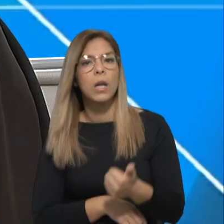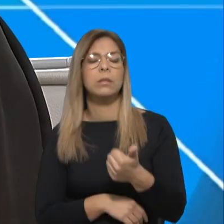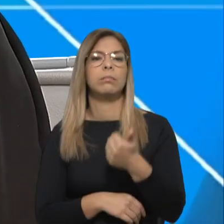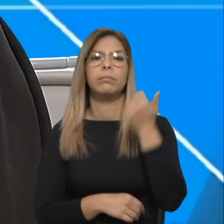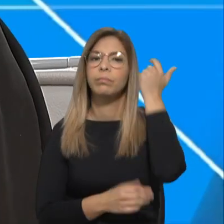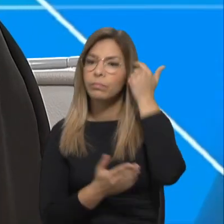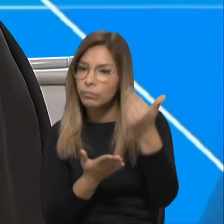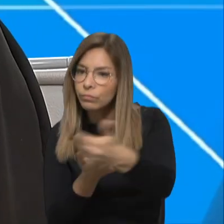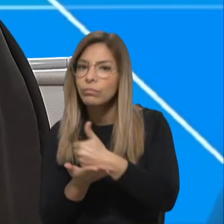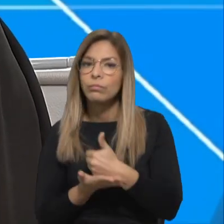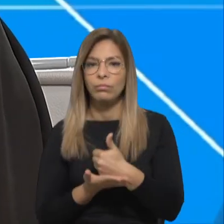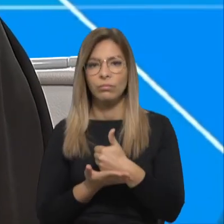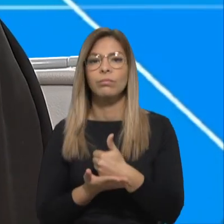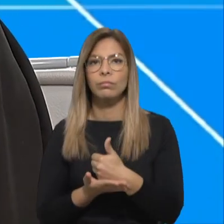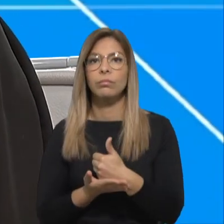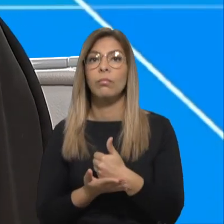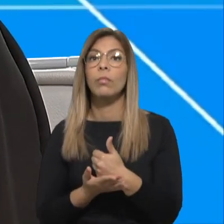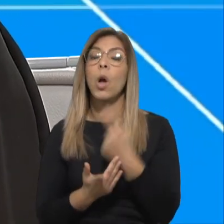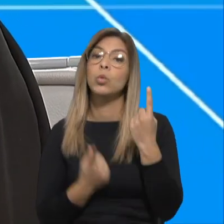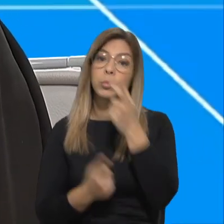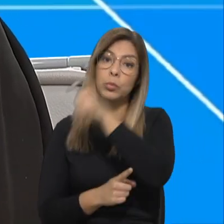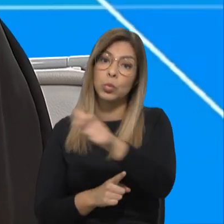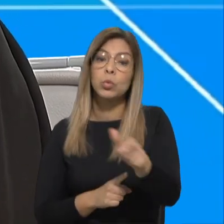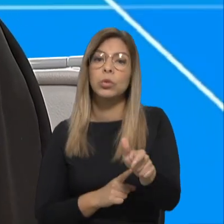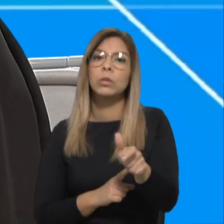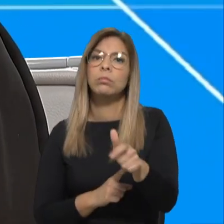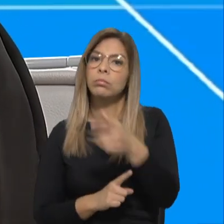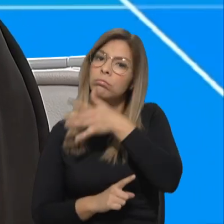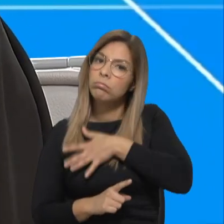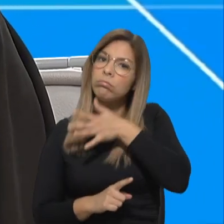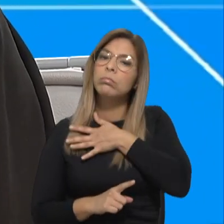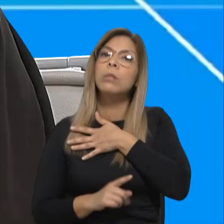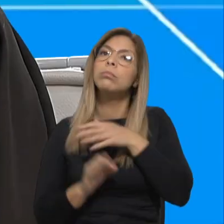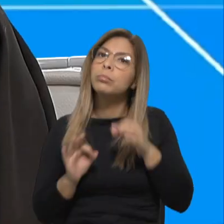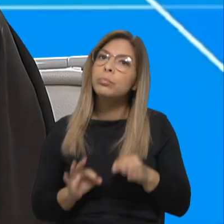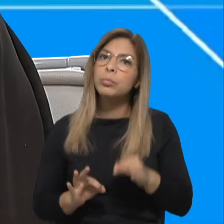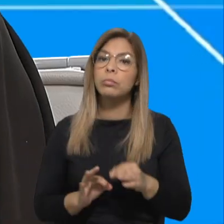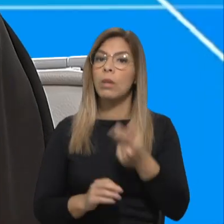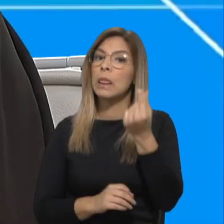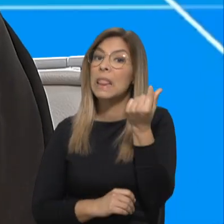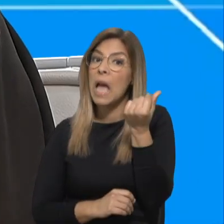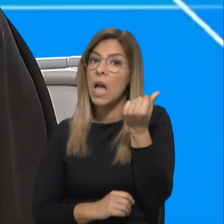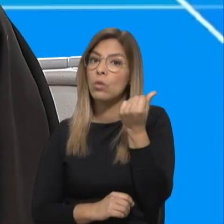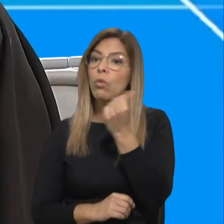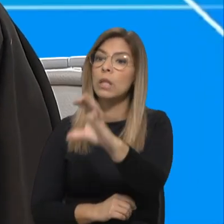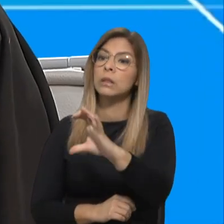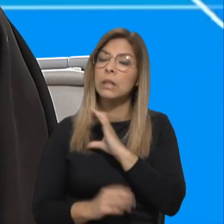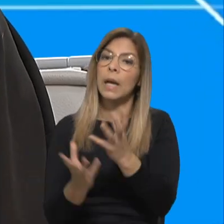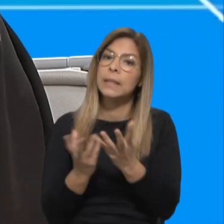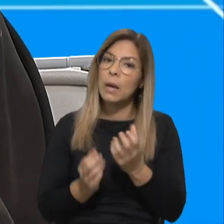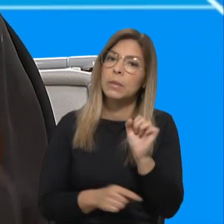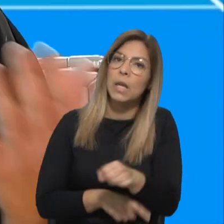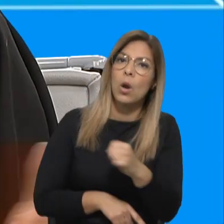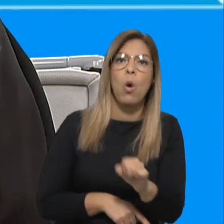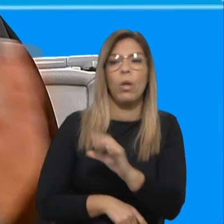escutadas, e algumas pessoas vão mais longe e dizem-nos mesmo que, independentemente do dinheiro que possam vir a receber, ser